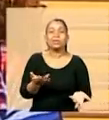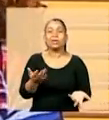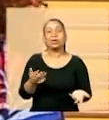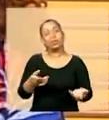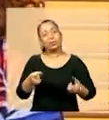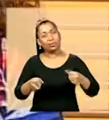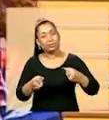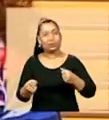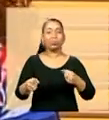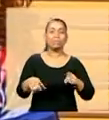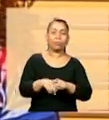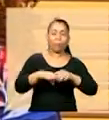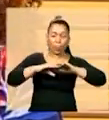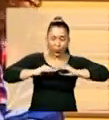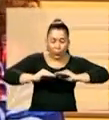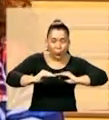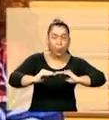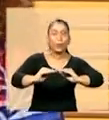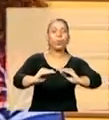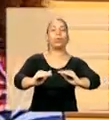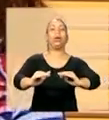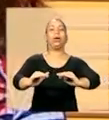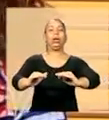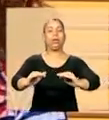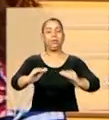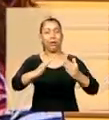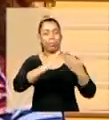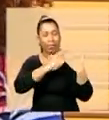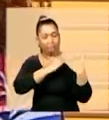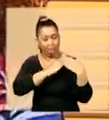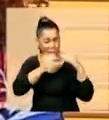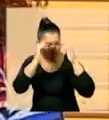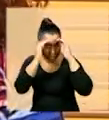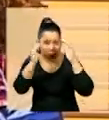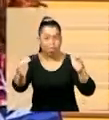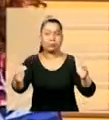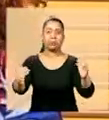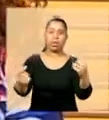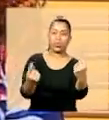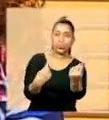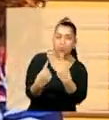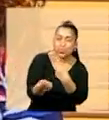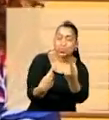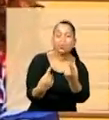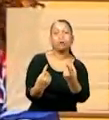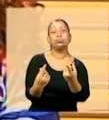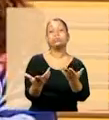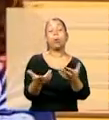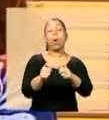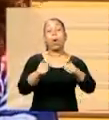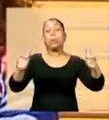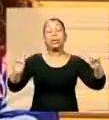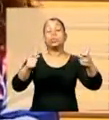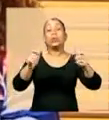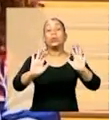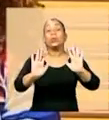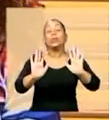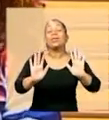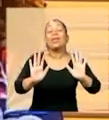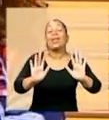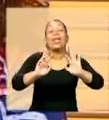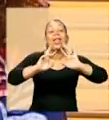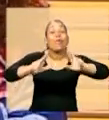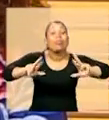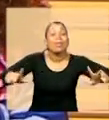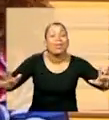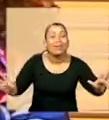de trânsito, questões de pavimentação, de respeitar as normas, né, do trânsito. Então, esse aumento não quer dizer que as